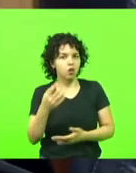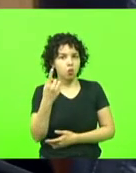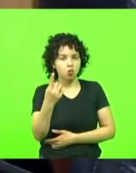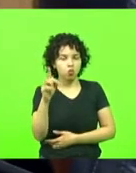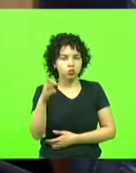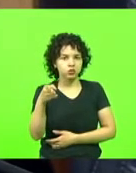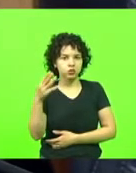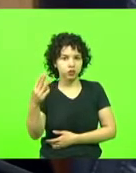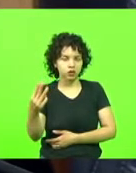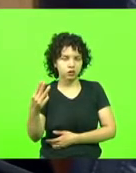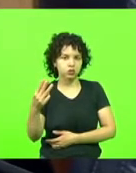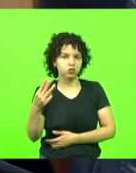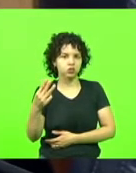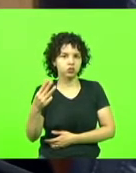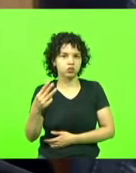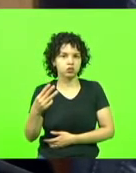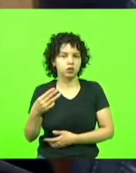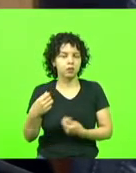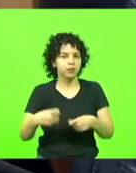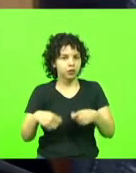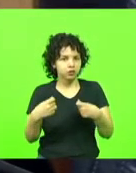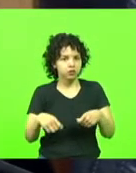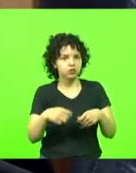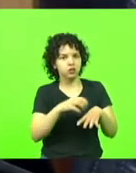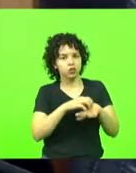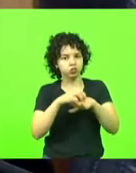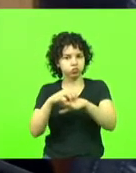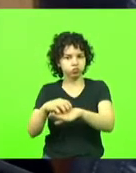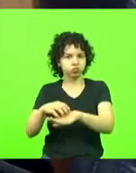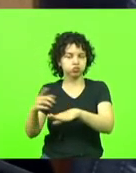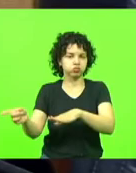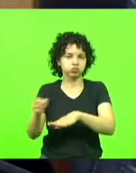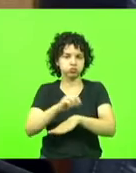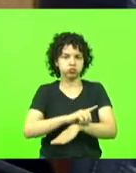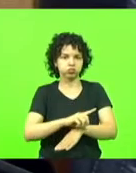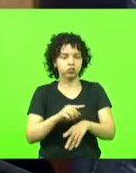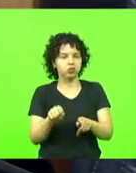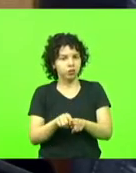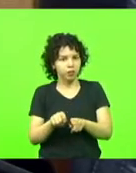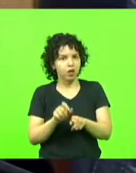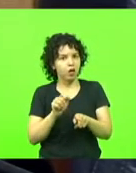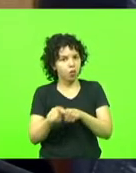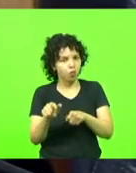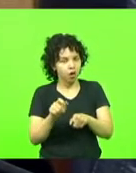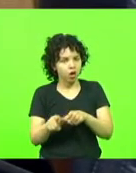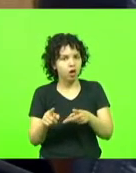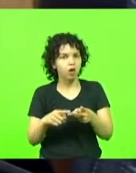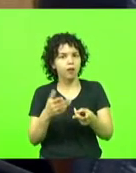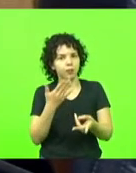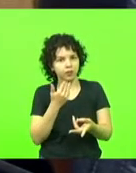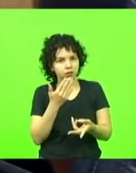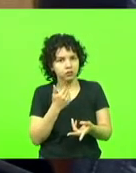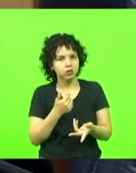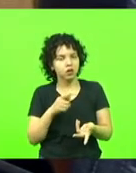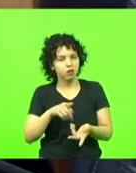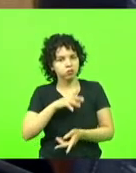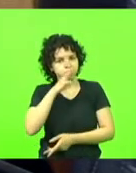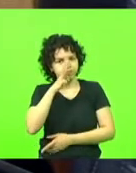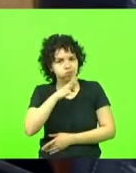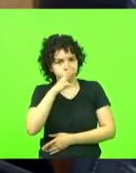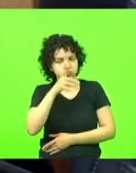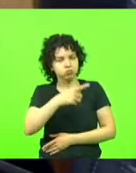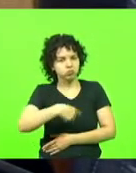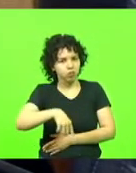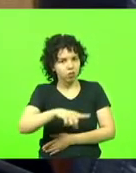que ganha só para se locomover. Fora o restante, tem aluguel, alimentação. Então, de fato, é um abuso. E esperamos